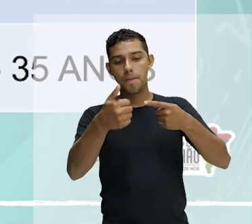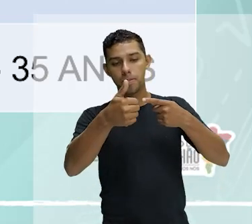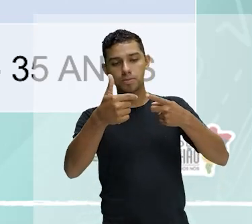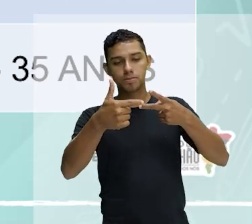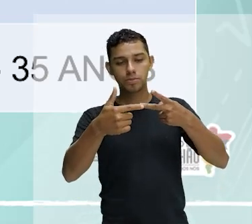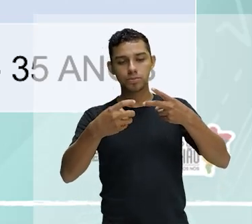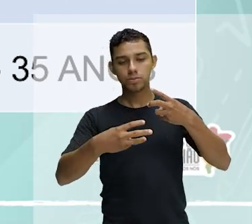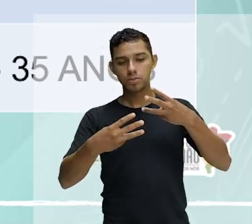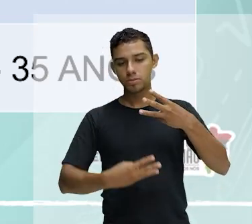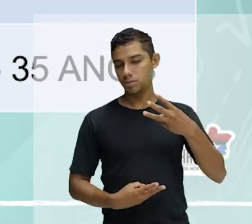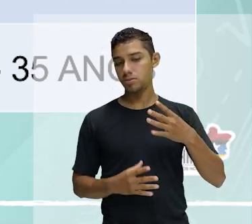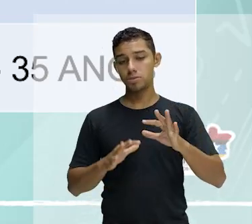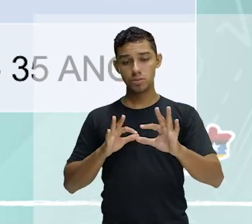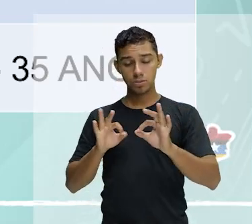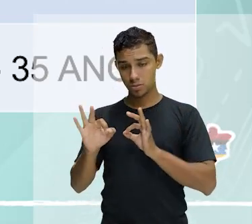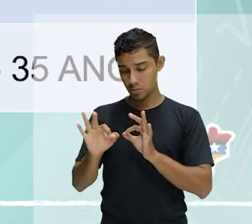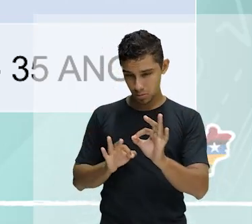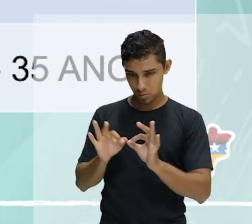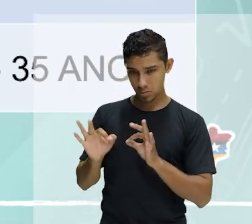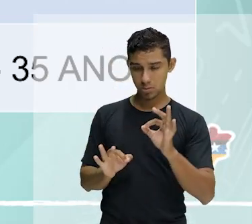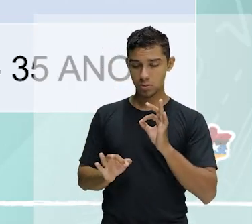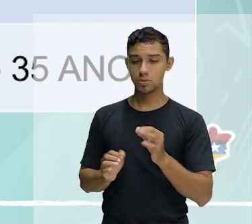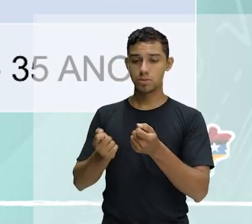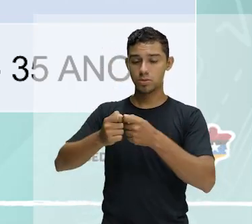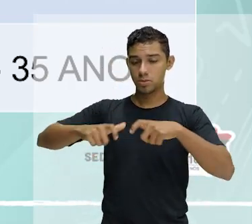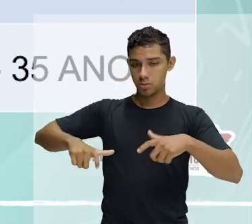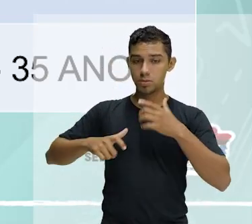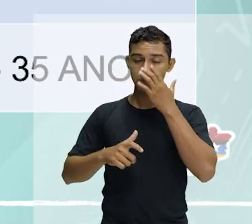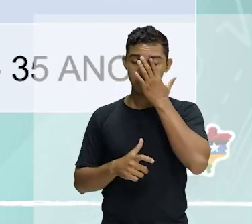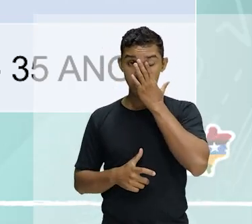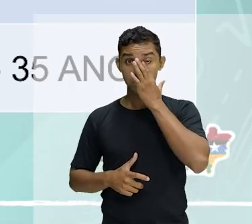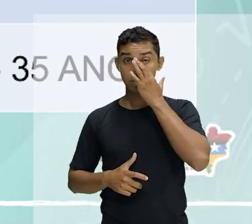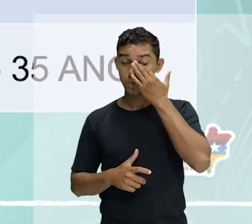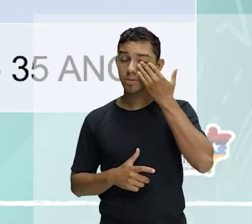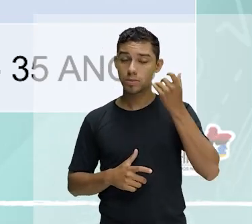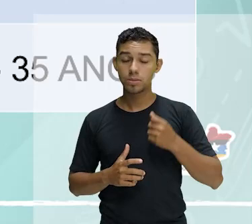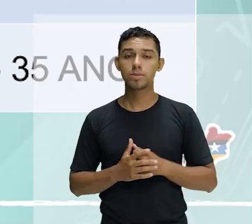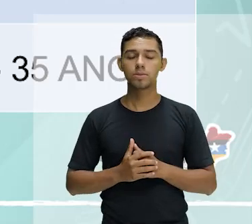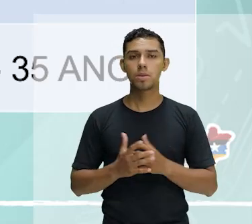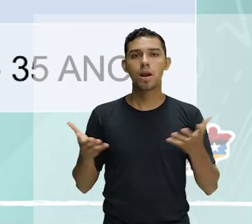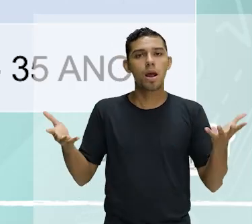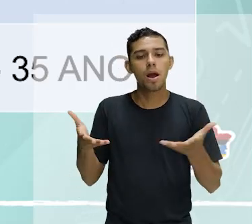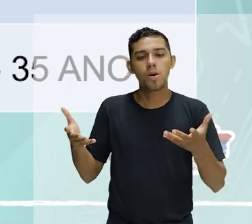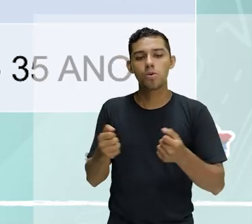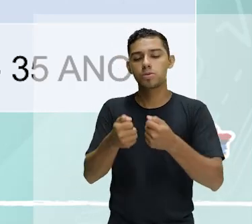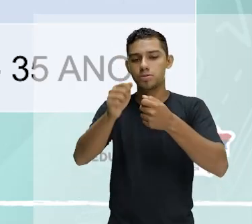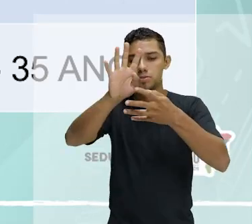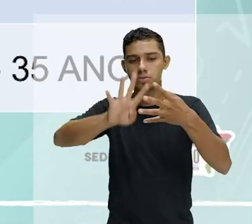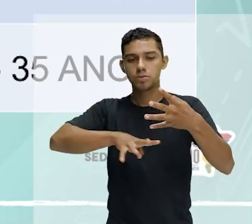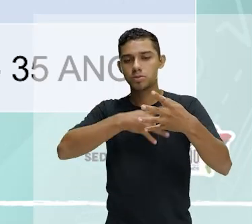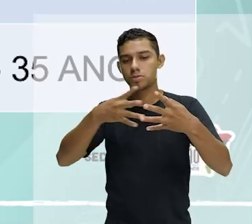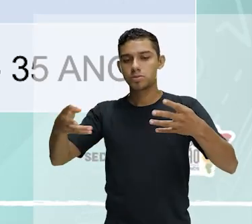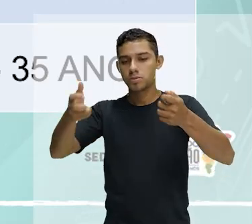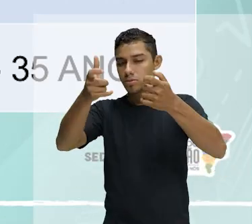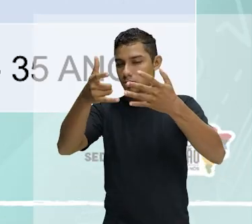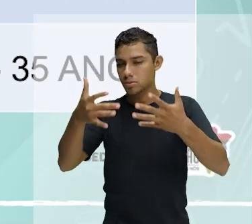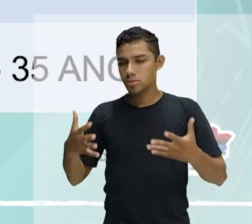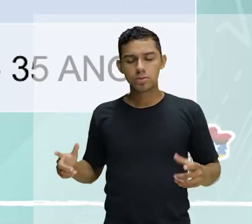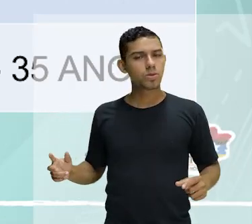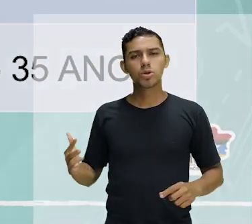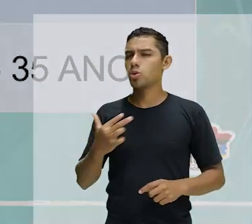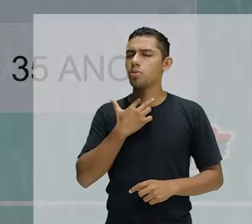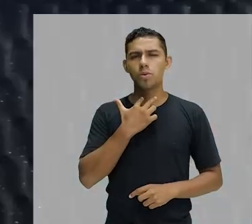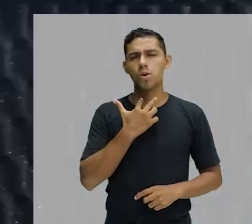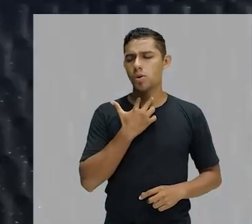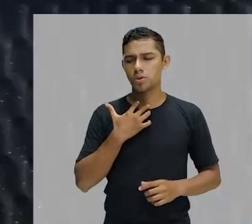esportiva, aquilo que eu falei ainda há pouco para vocês. Aí eu vou trazer aqui com um quadrinho aqui mais explicativo, que a gente não deve especializar